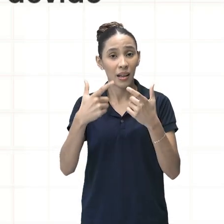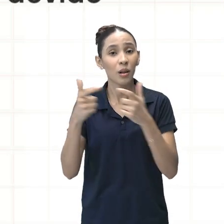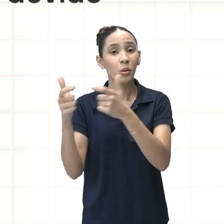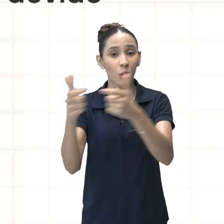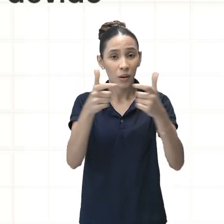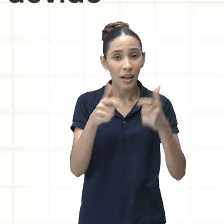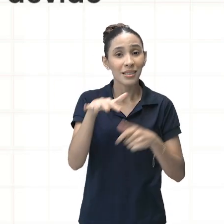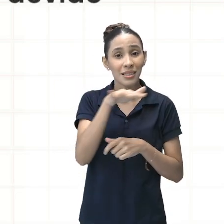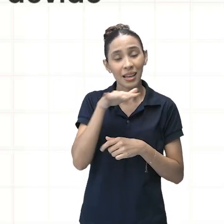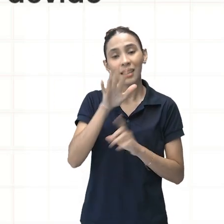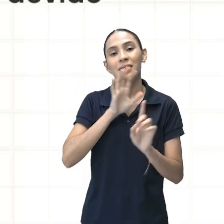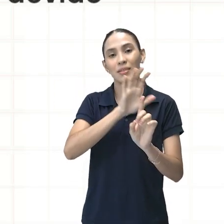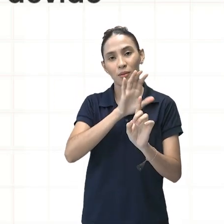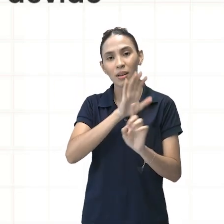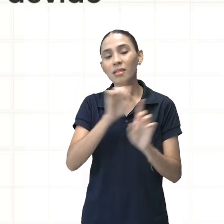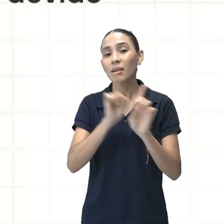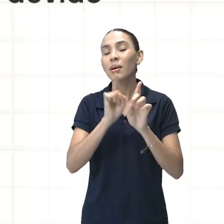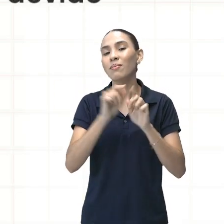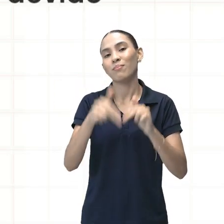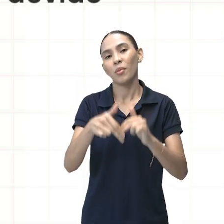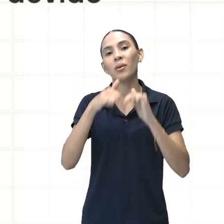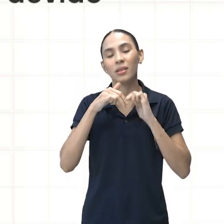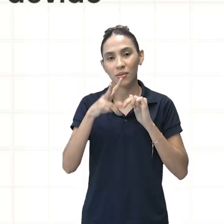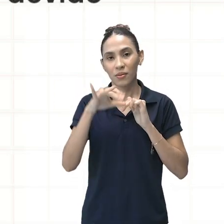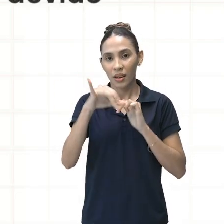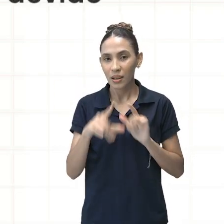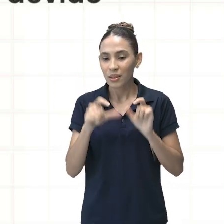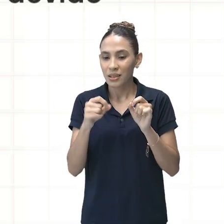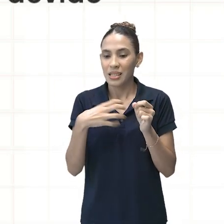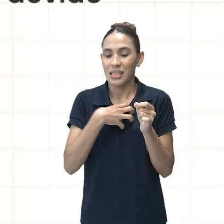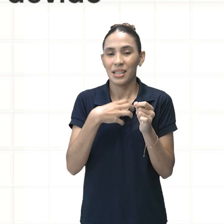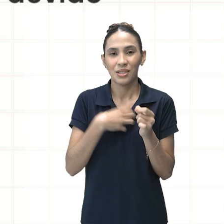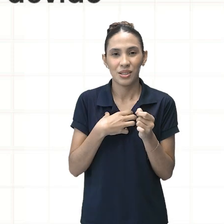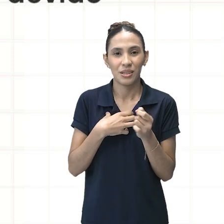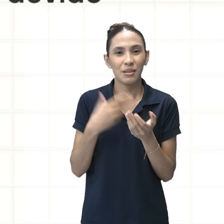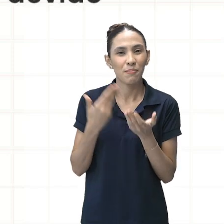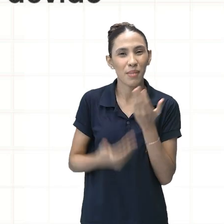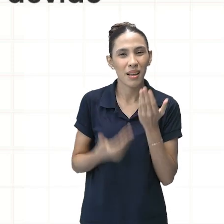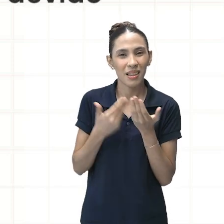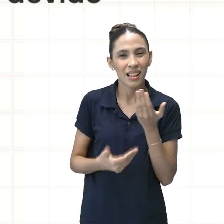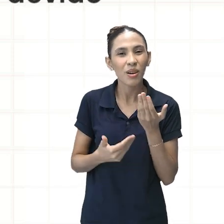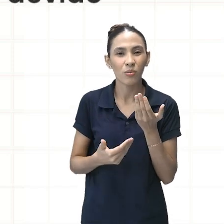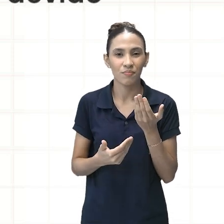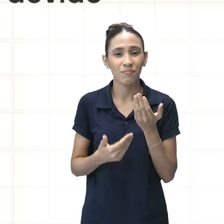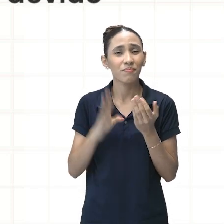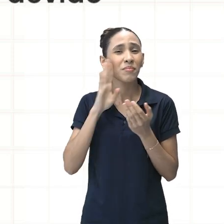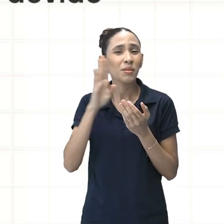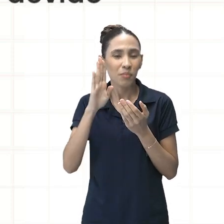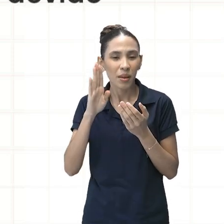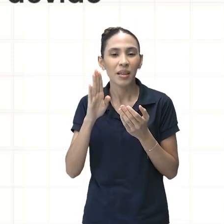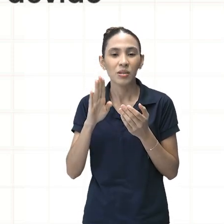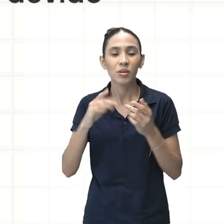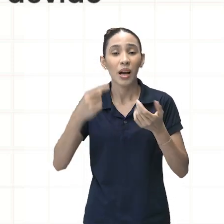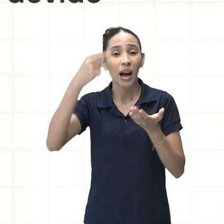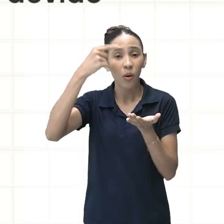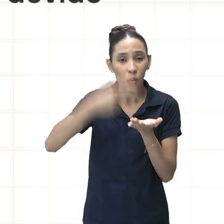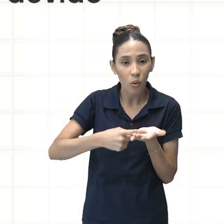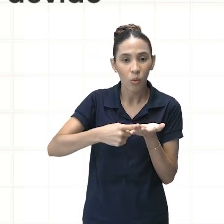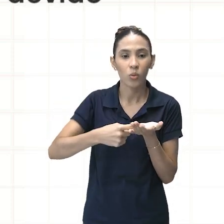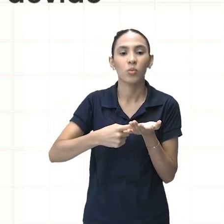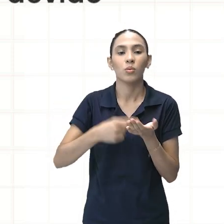e áreas de influência. Por isso que eles vão se sentir prejudicados com esse